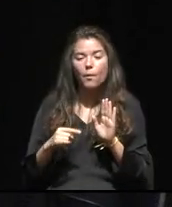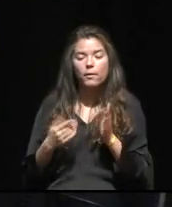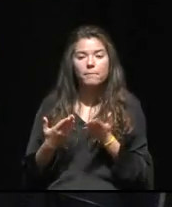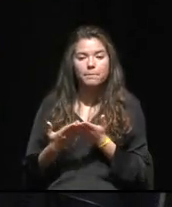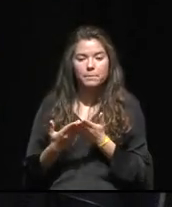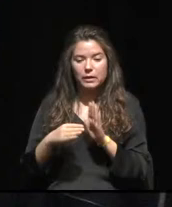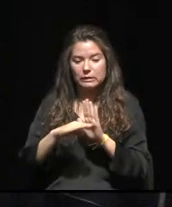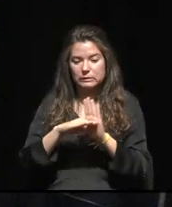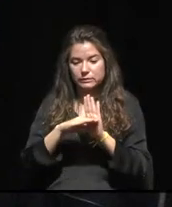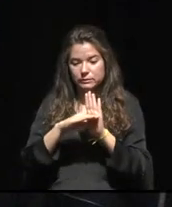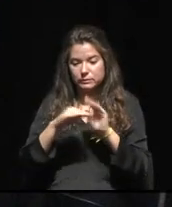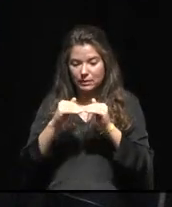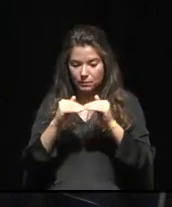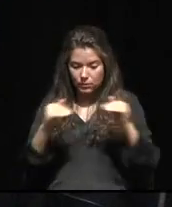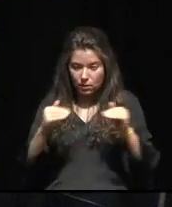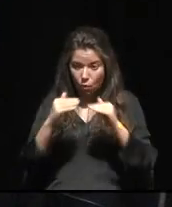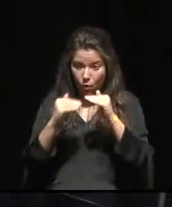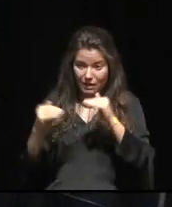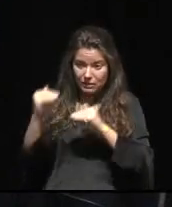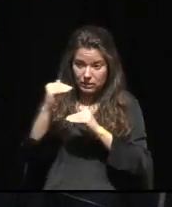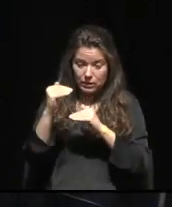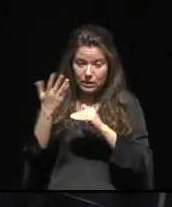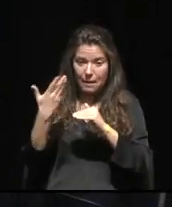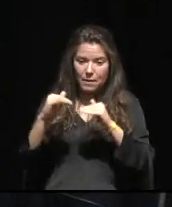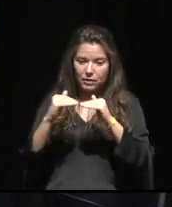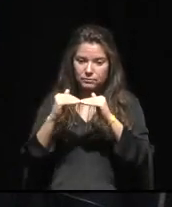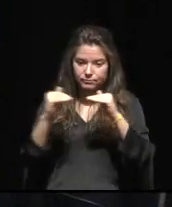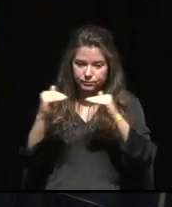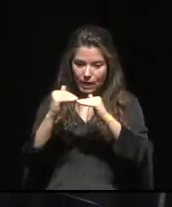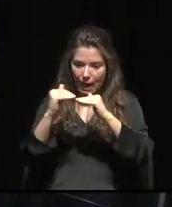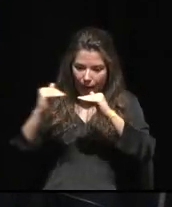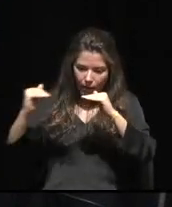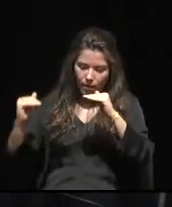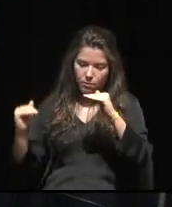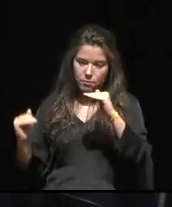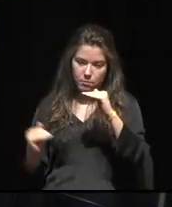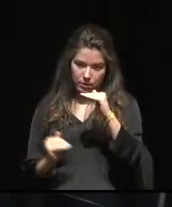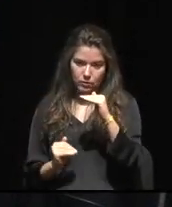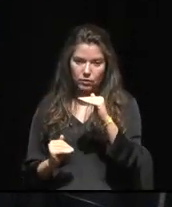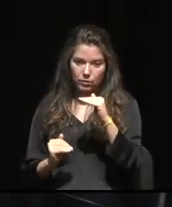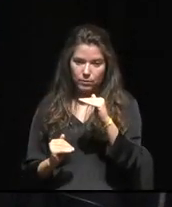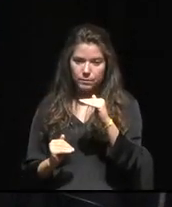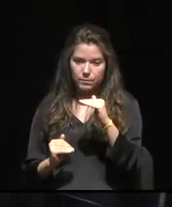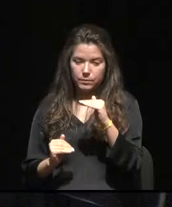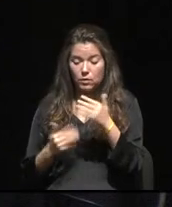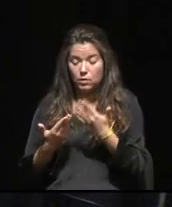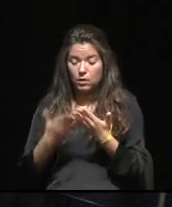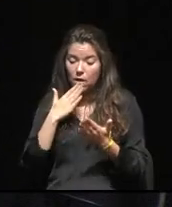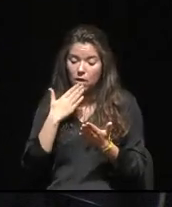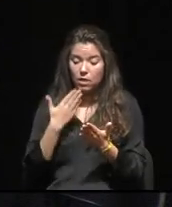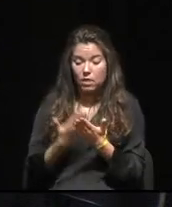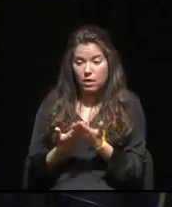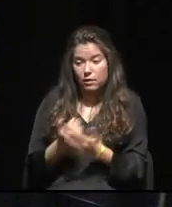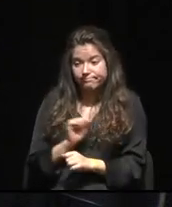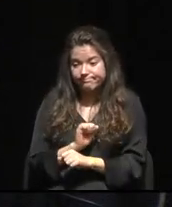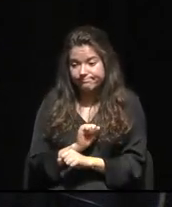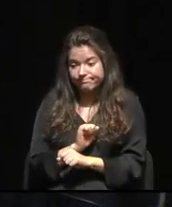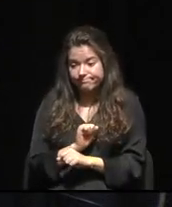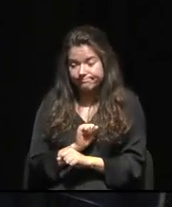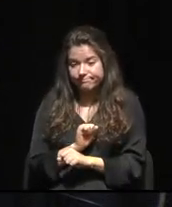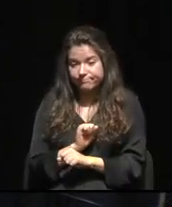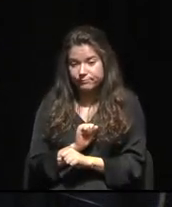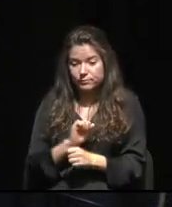posição atria seguinte mas na posição remuneratória inferior o que vai contra a